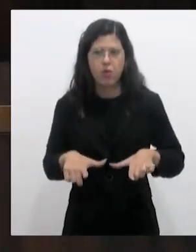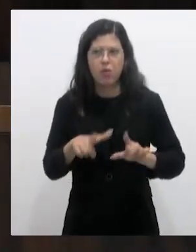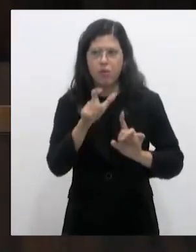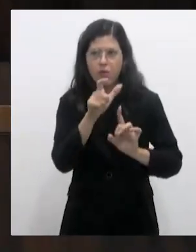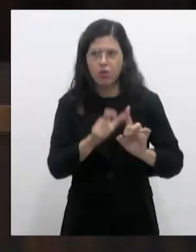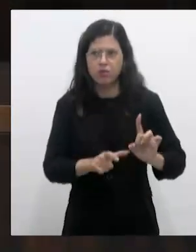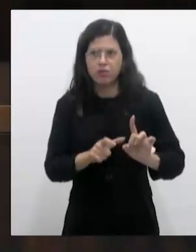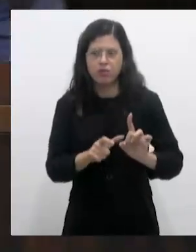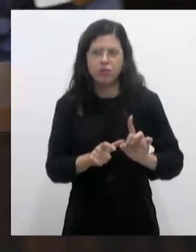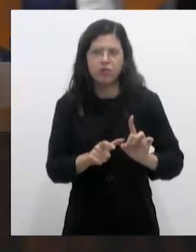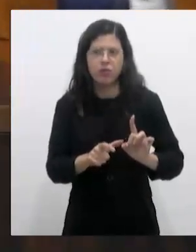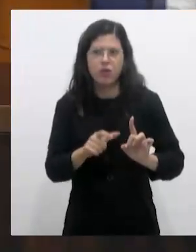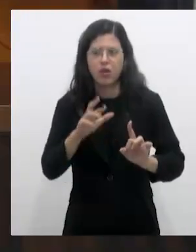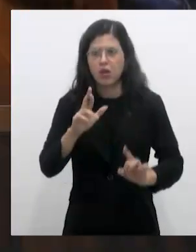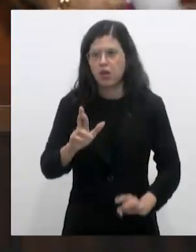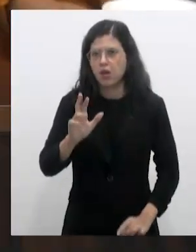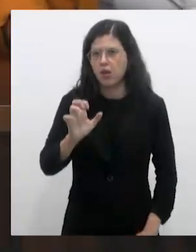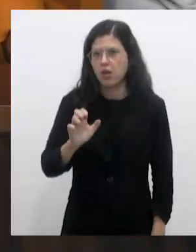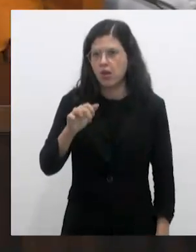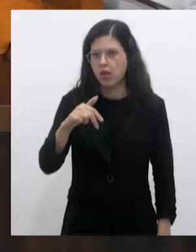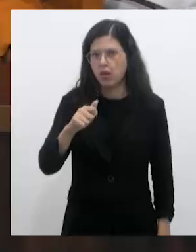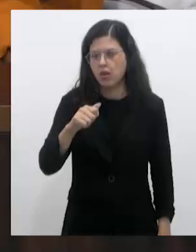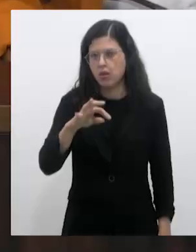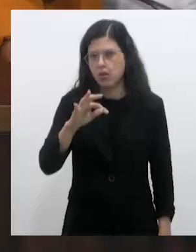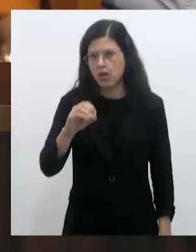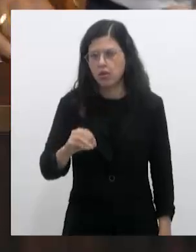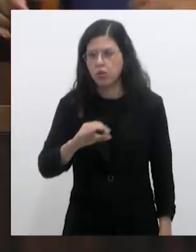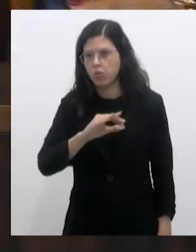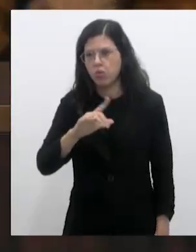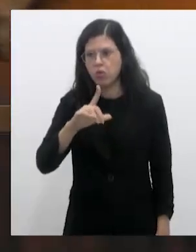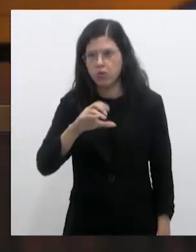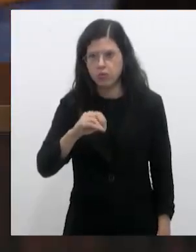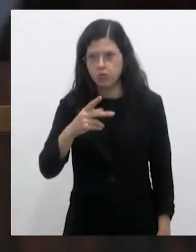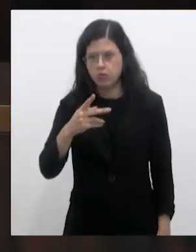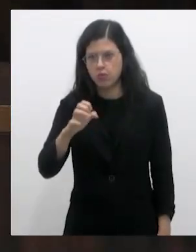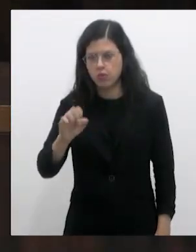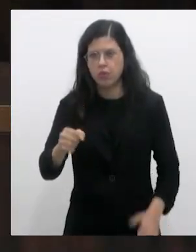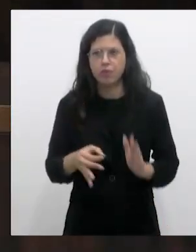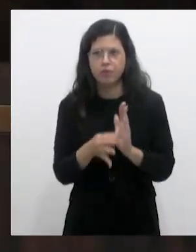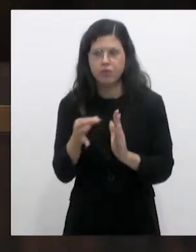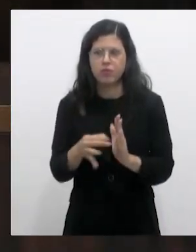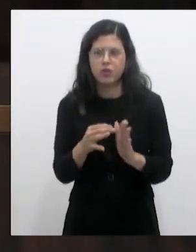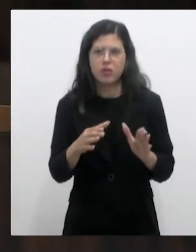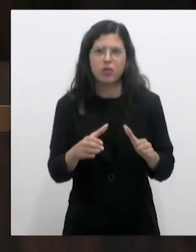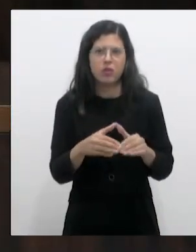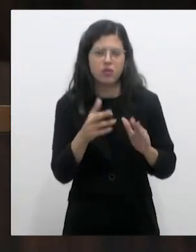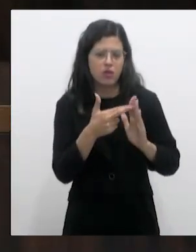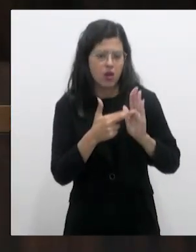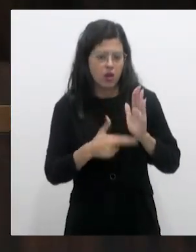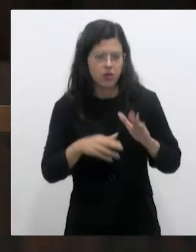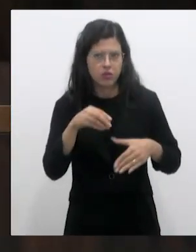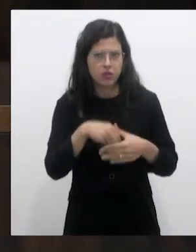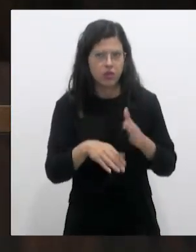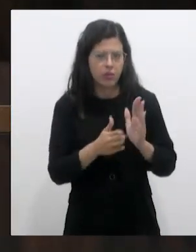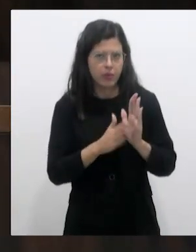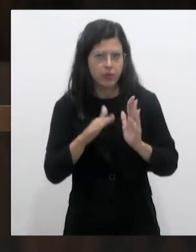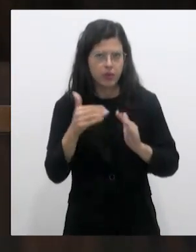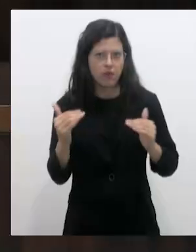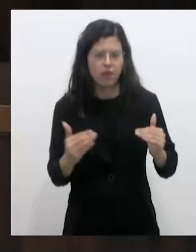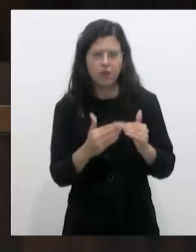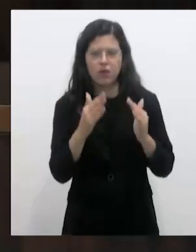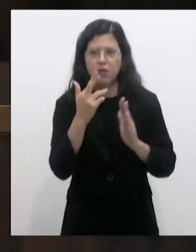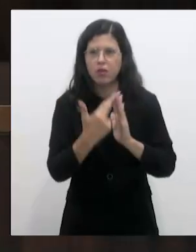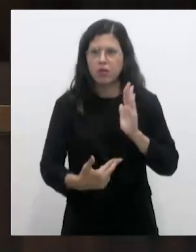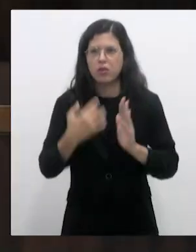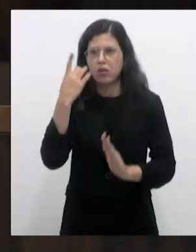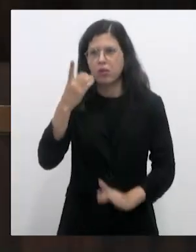ao reverendo Renato Lopes Porpino. Parecer da Comissão de Normas Internas e Preposição Externas favorável.